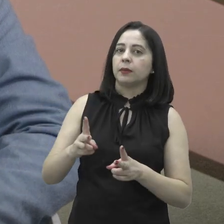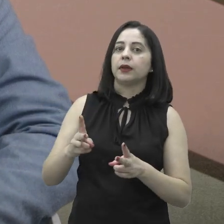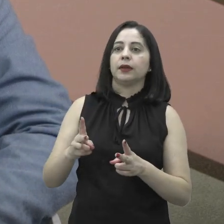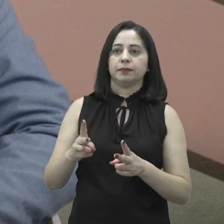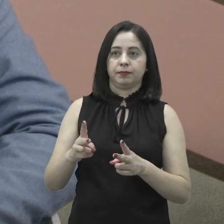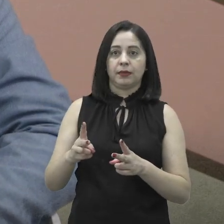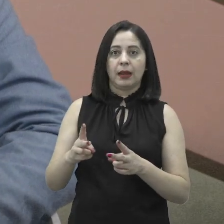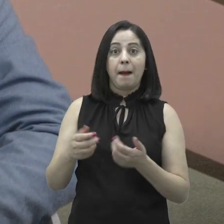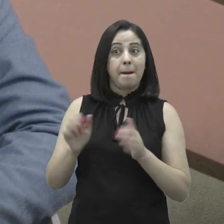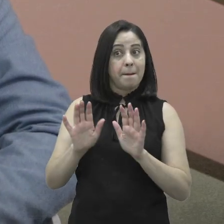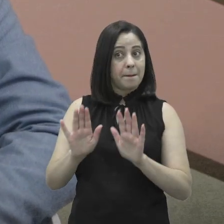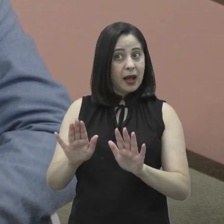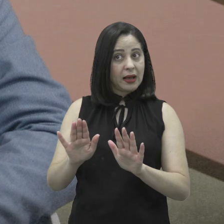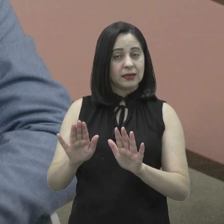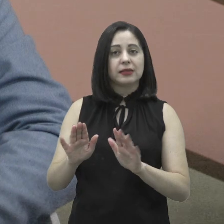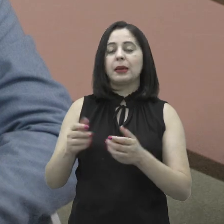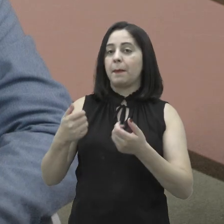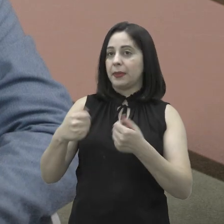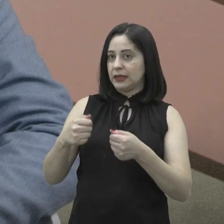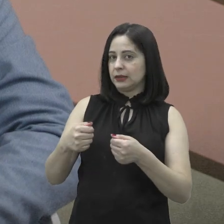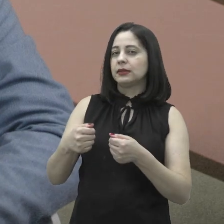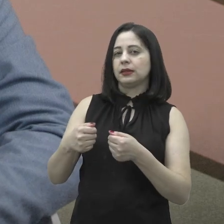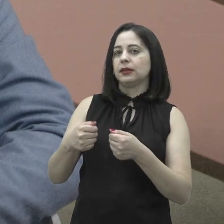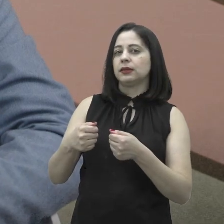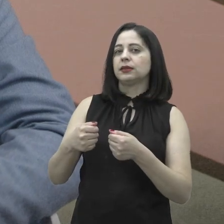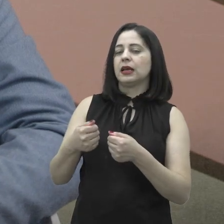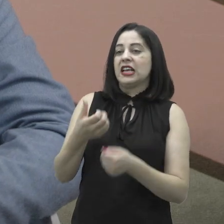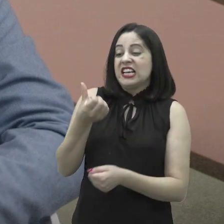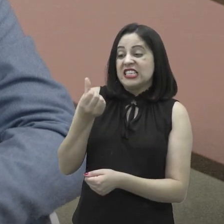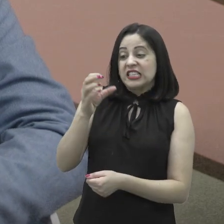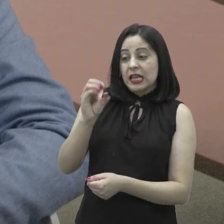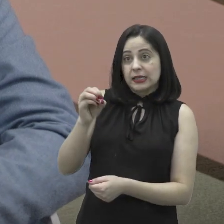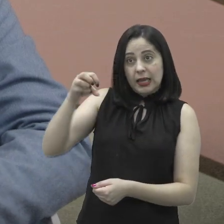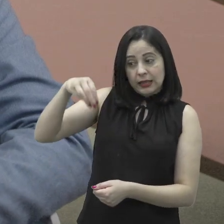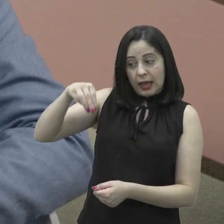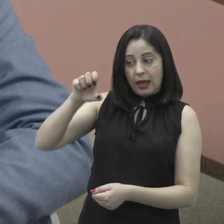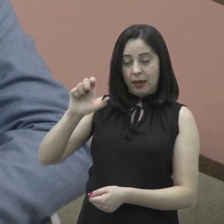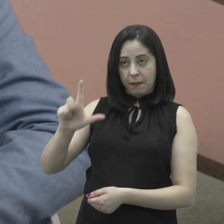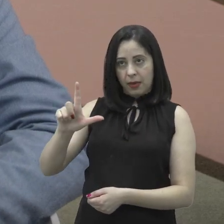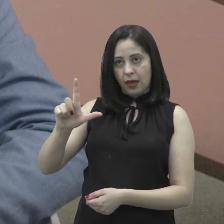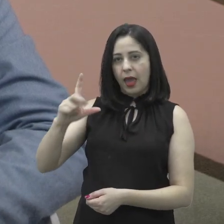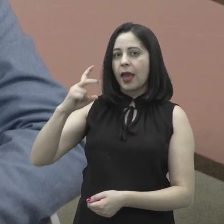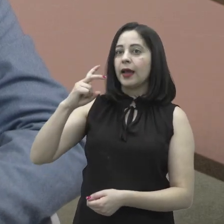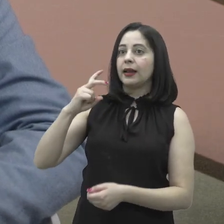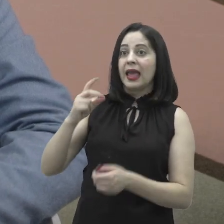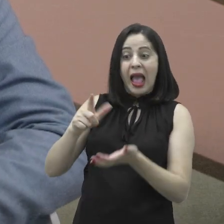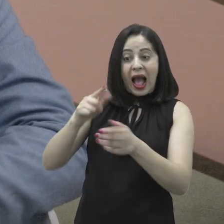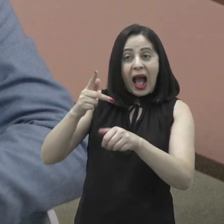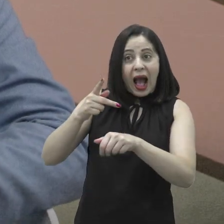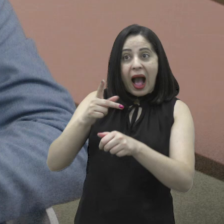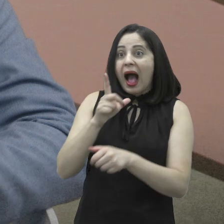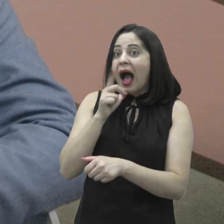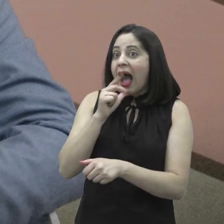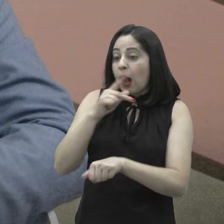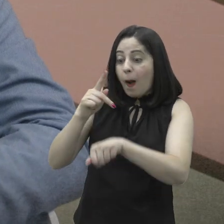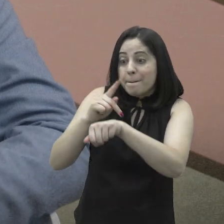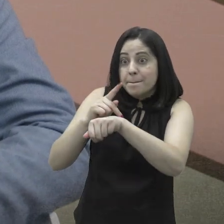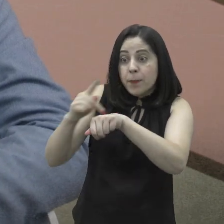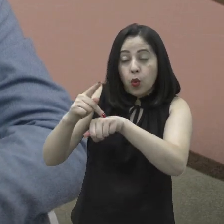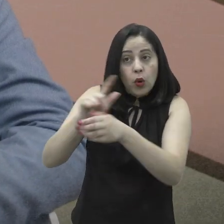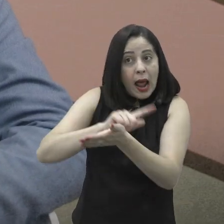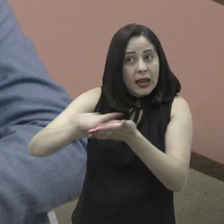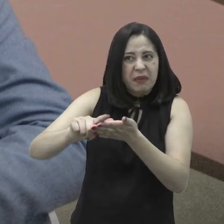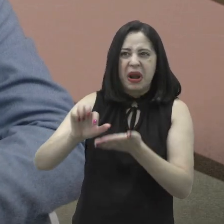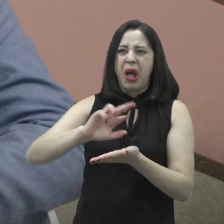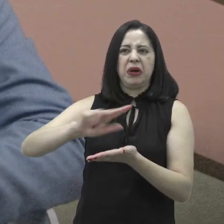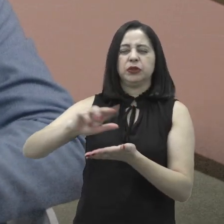tem que ser feita com um volume de alto fluxo, então tem que ser pelo menos 60 ml, de uma água filtrada. Então, nada de ir no chuveiro